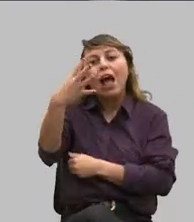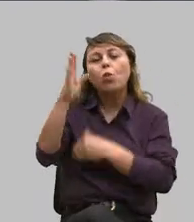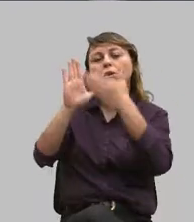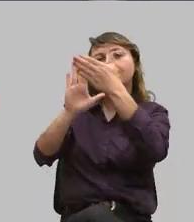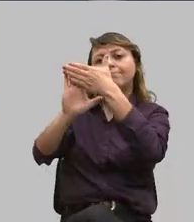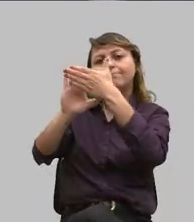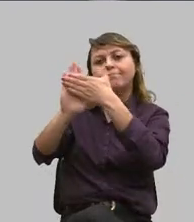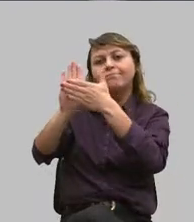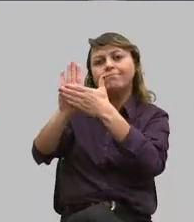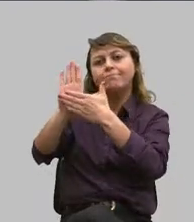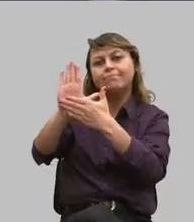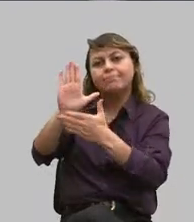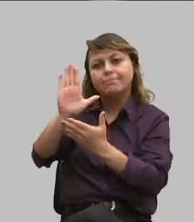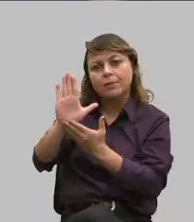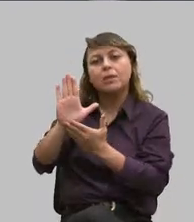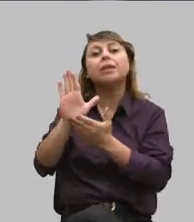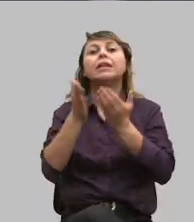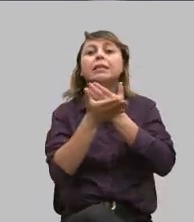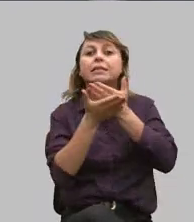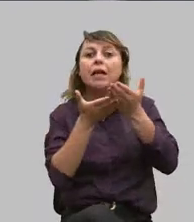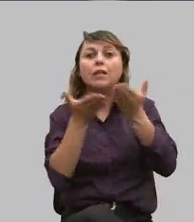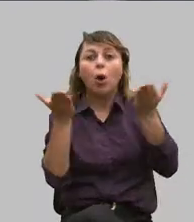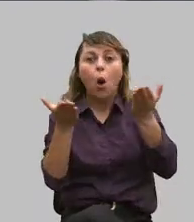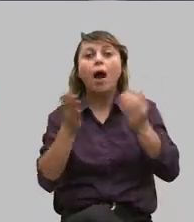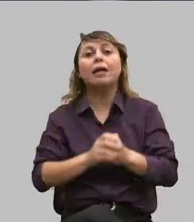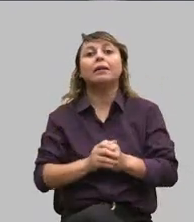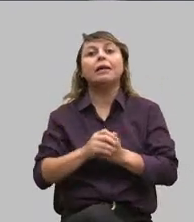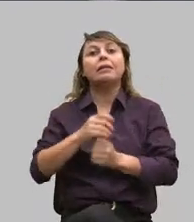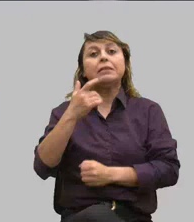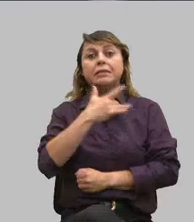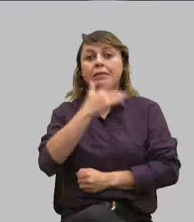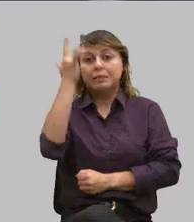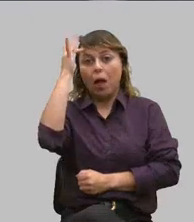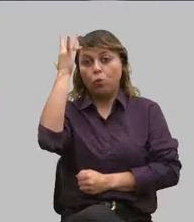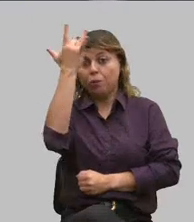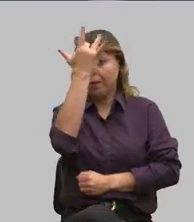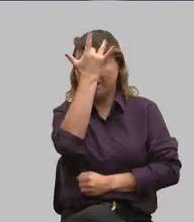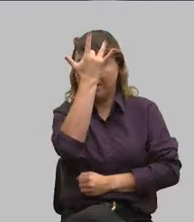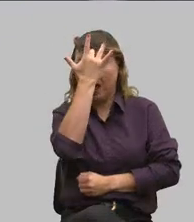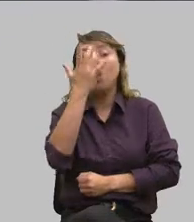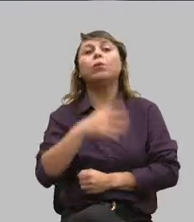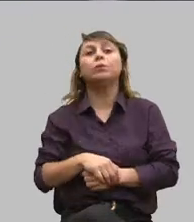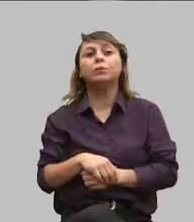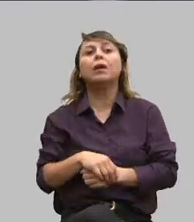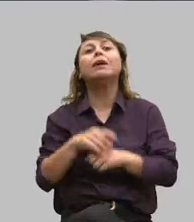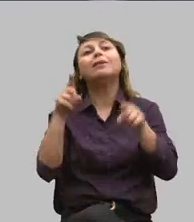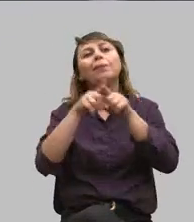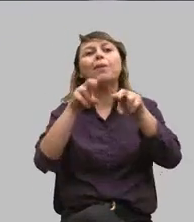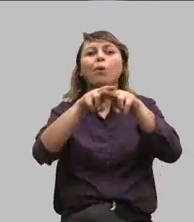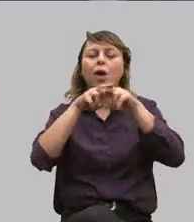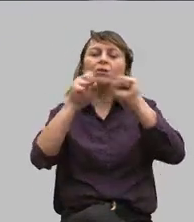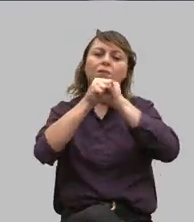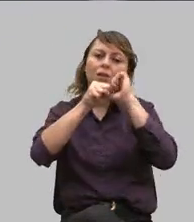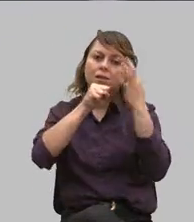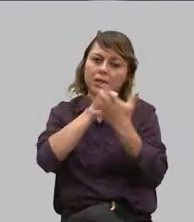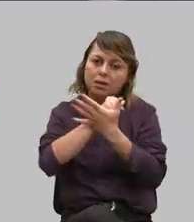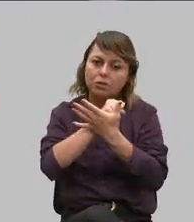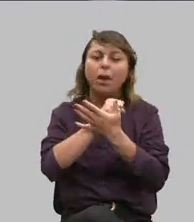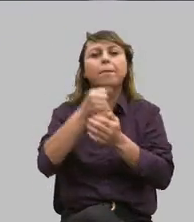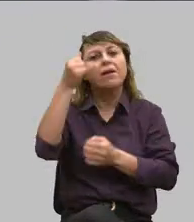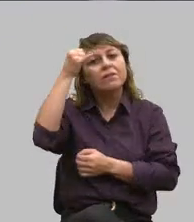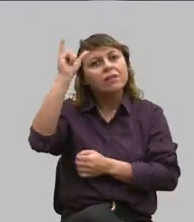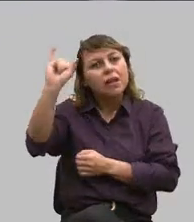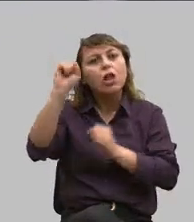entrando agora esse ano saúde mental e no ano infelizmente da época da covid a ação também de prevenção a